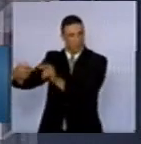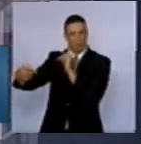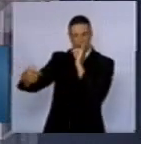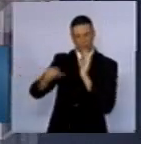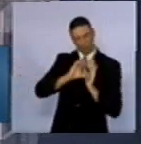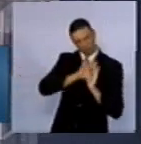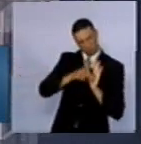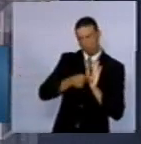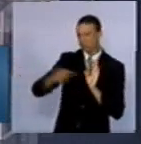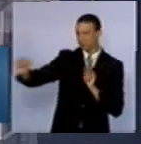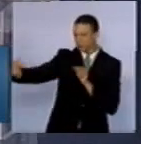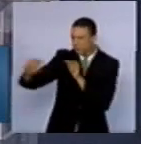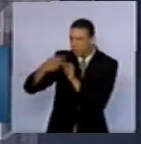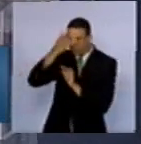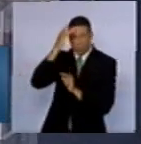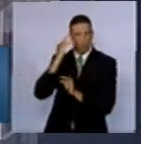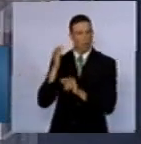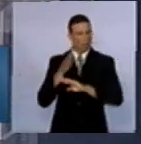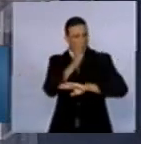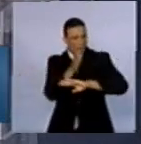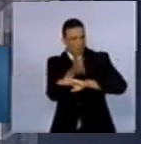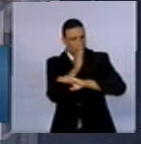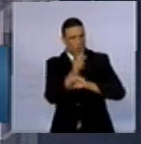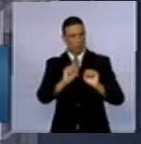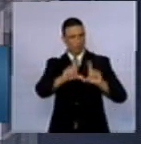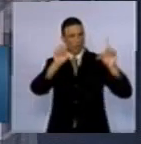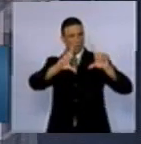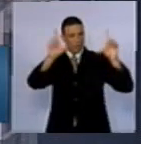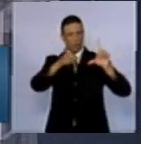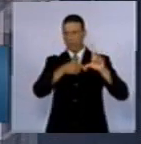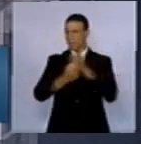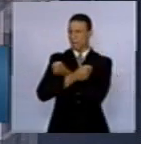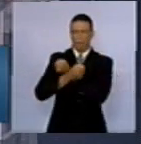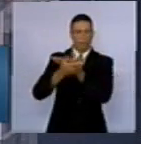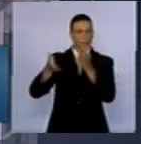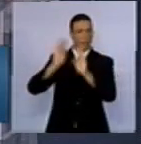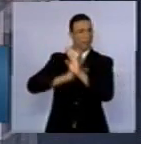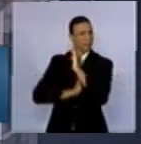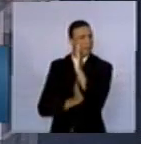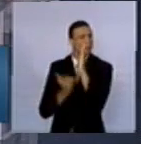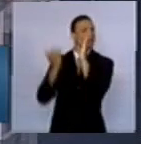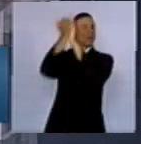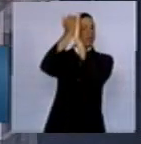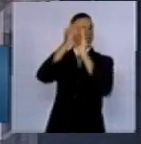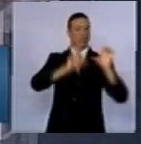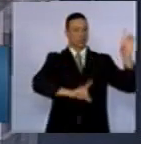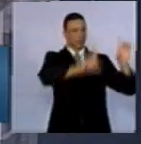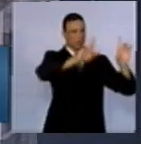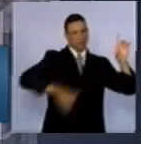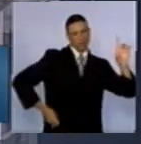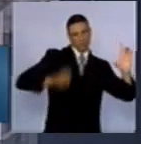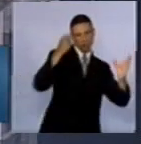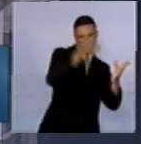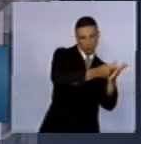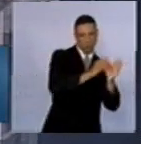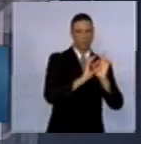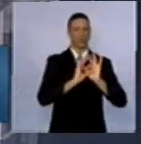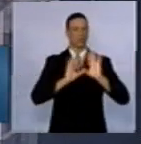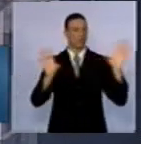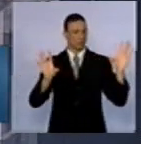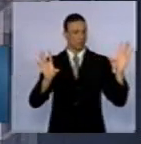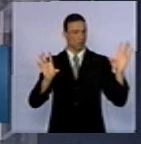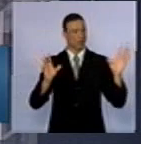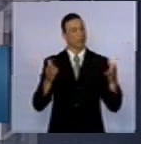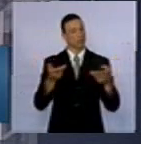tem um apelo, que tem audiência, ele tem e sempre terá distribuição na TV por assinatura. Portanto,